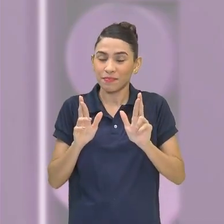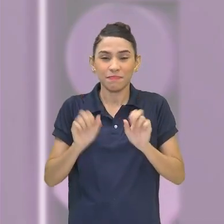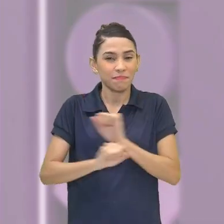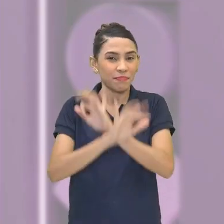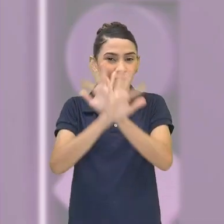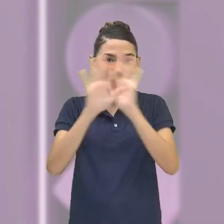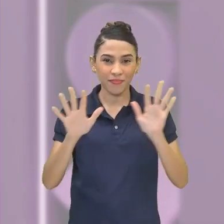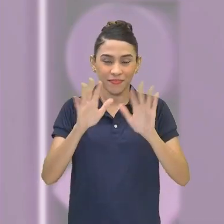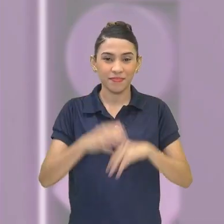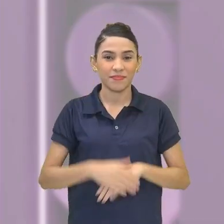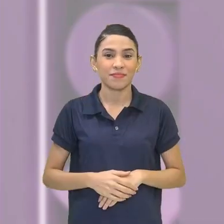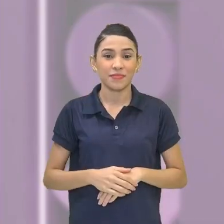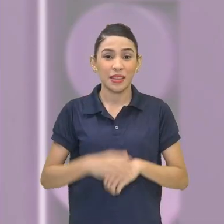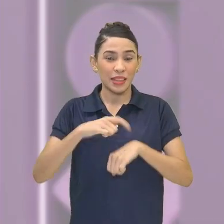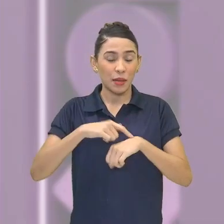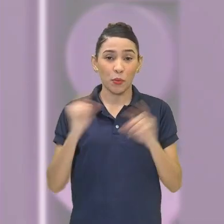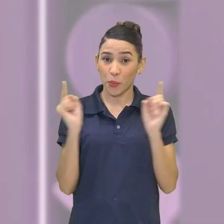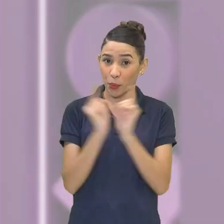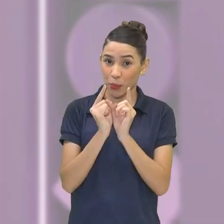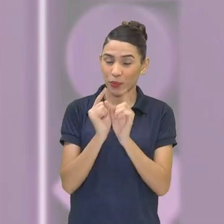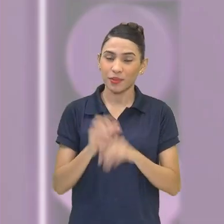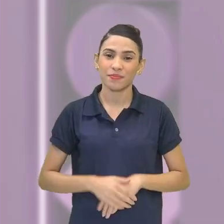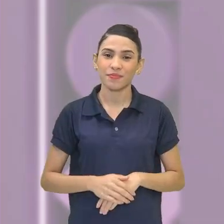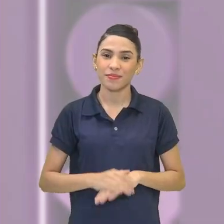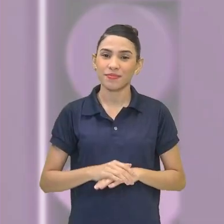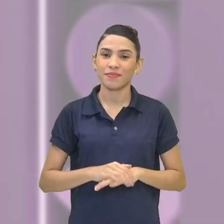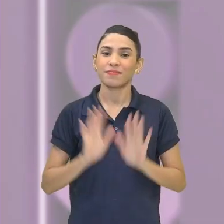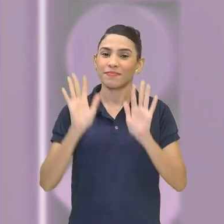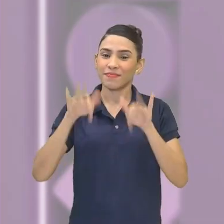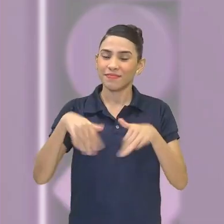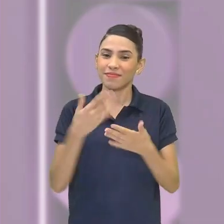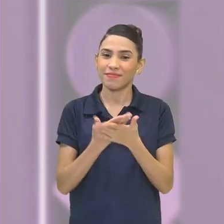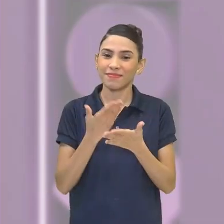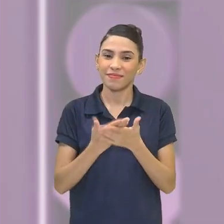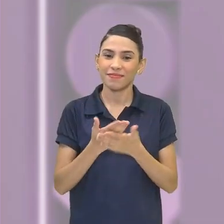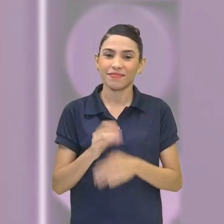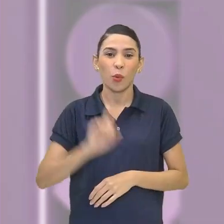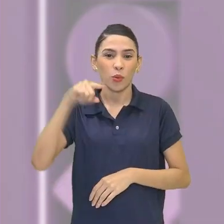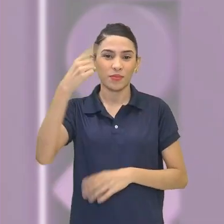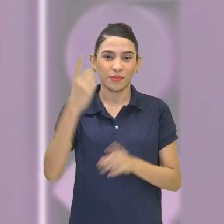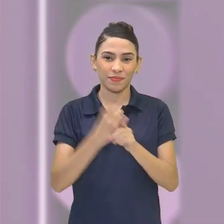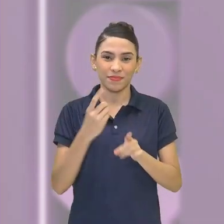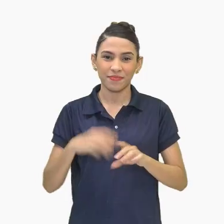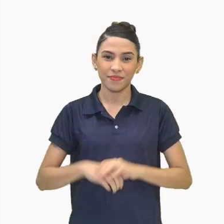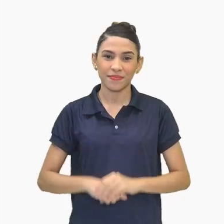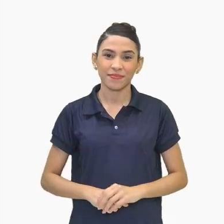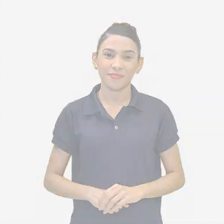esclarecedora, apesar do tempo curto, e até o nosso próximo encontro.